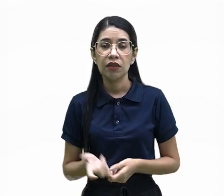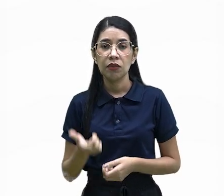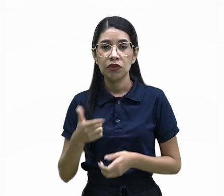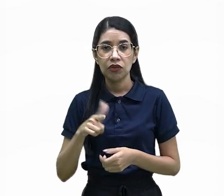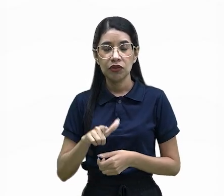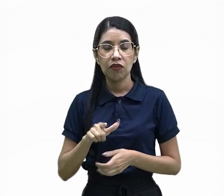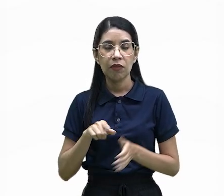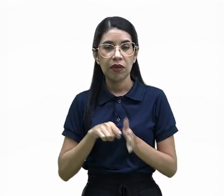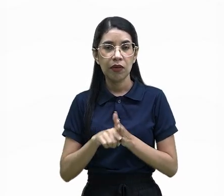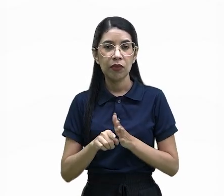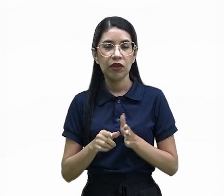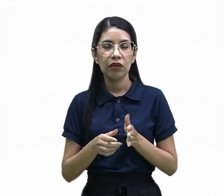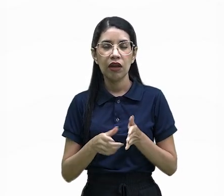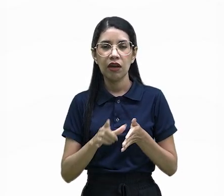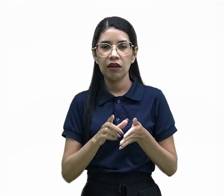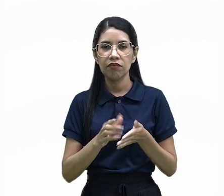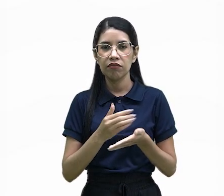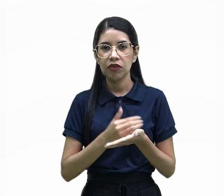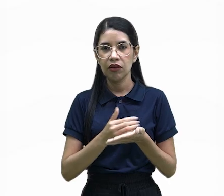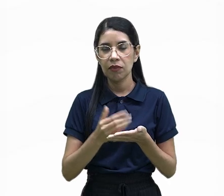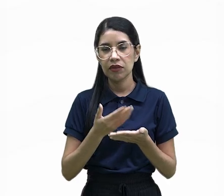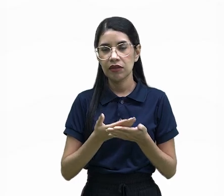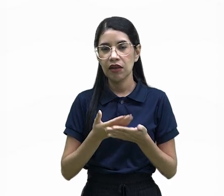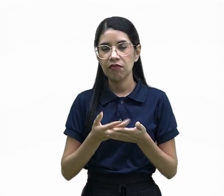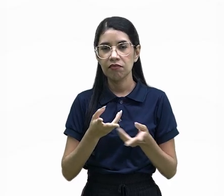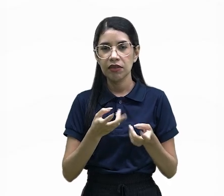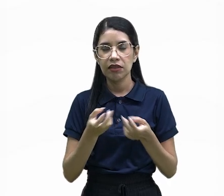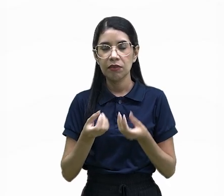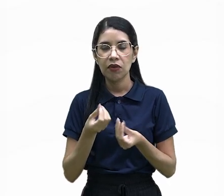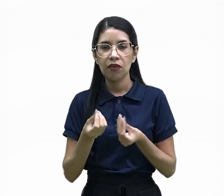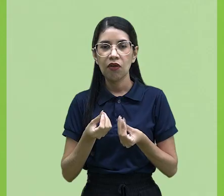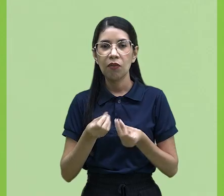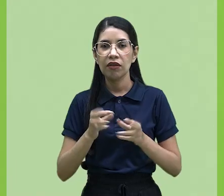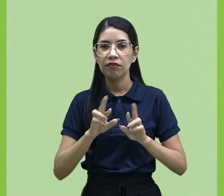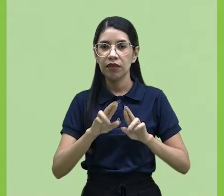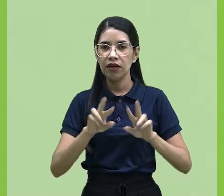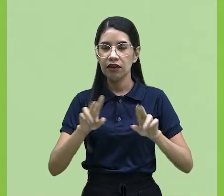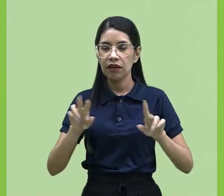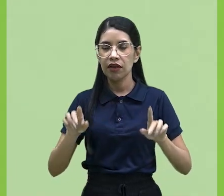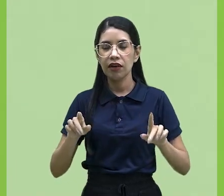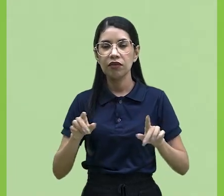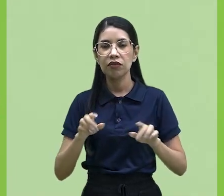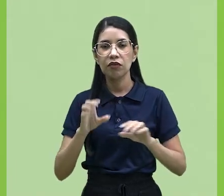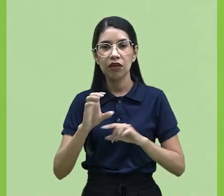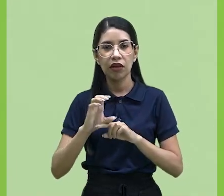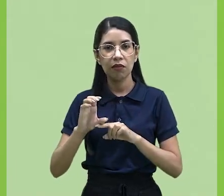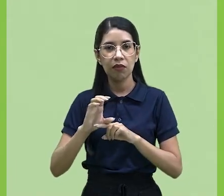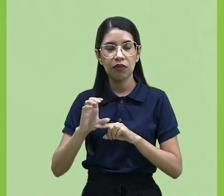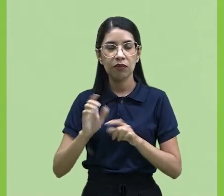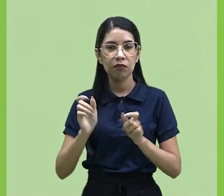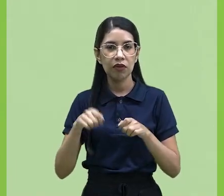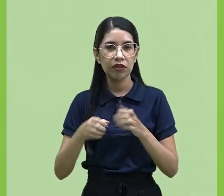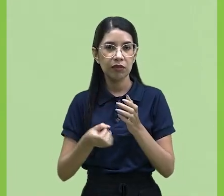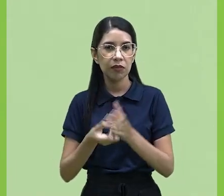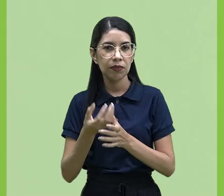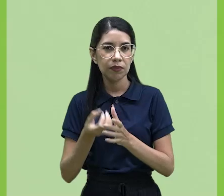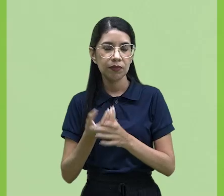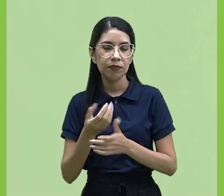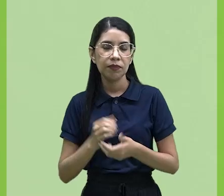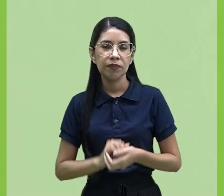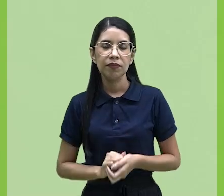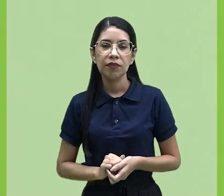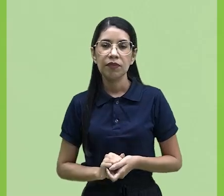perguntinha lá do início da aula, né? Olha só a versatilidade do elemento carbono, gente. Olha o quanto ele é versátil,